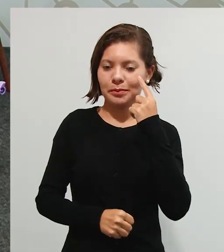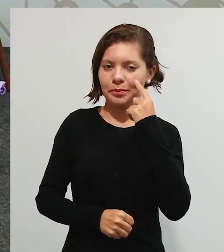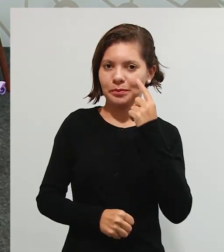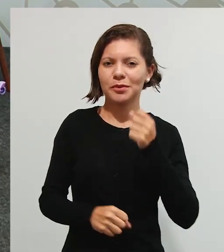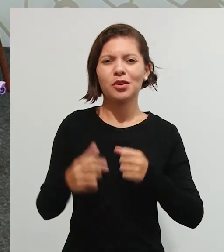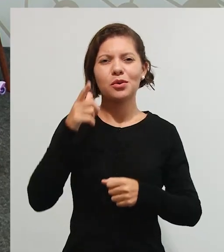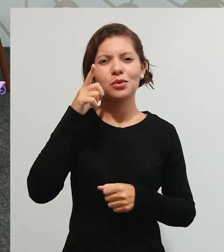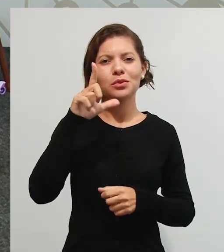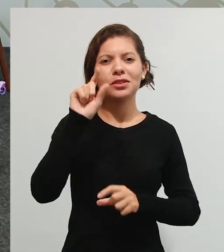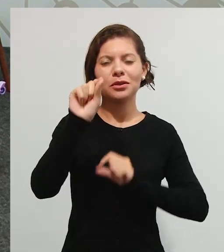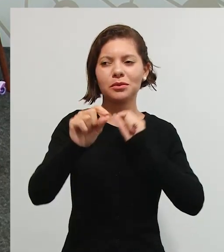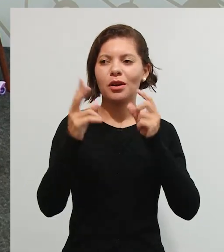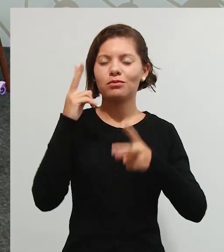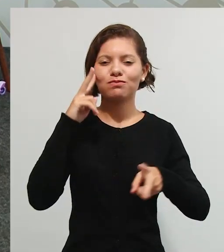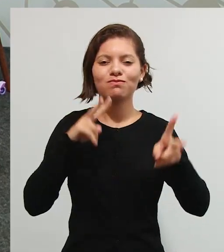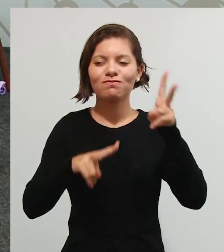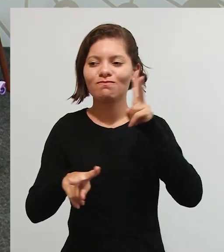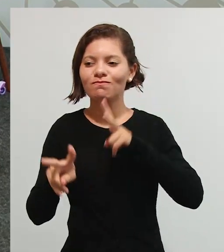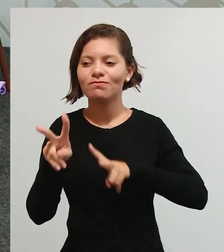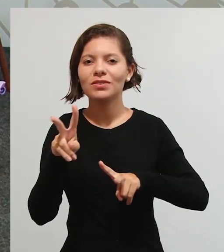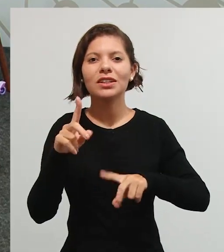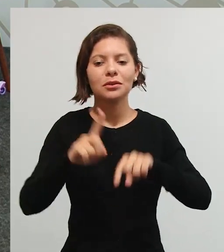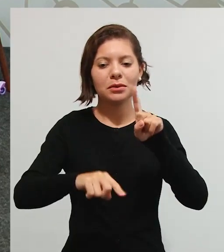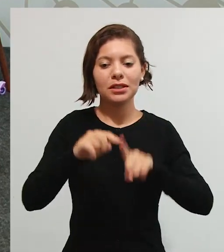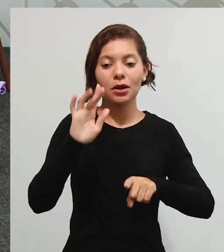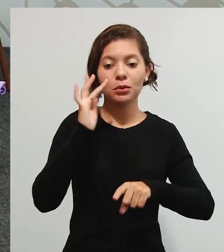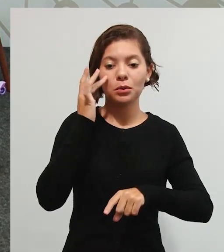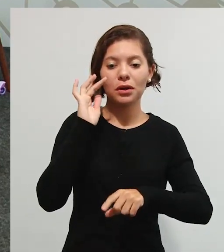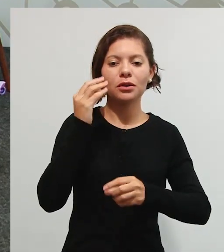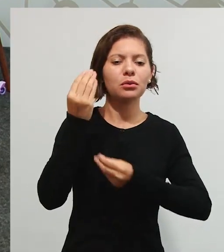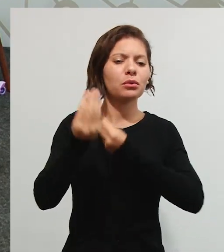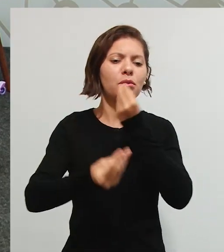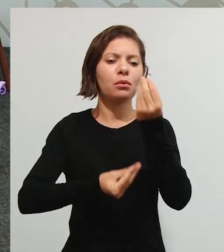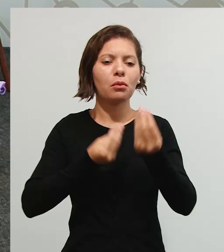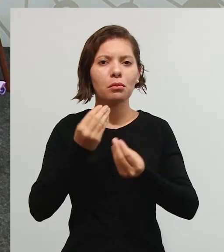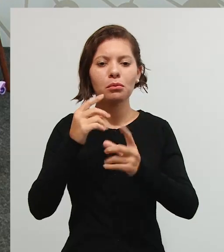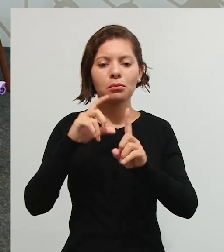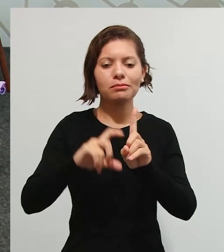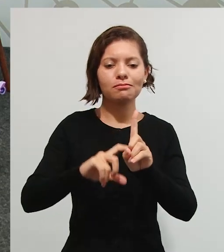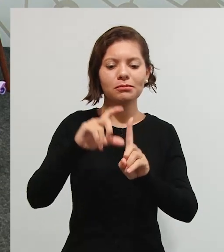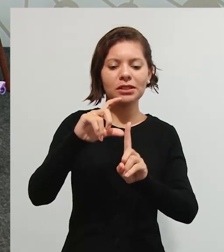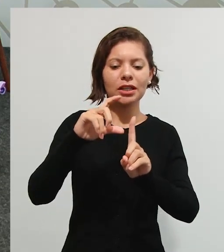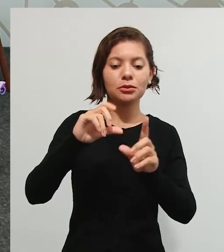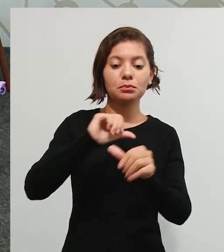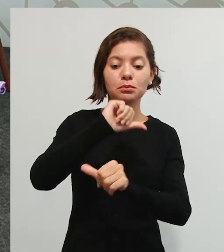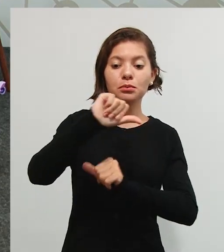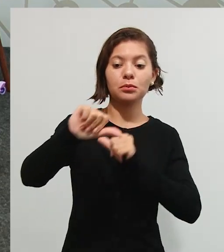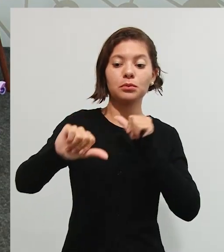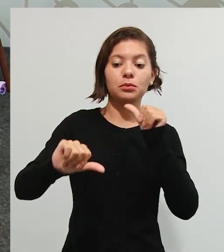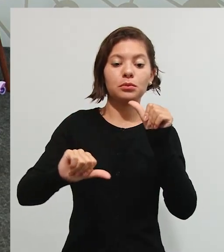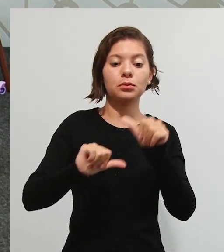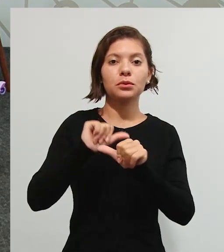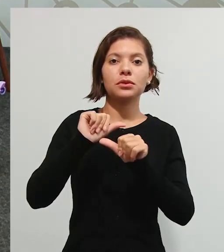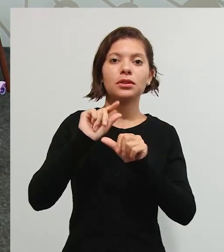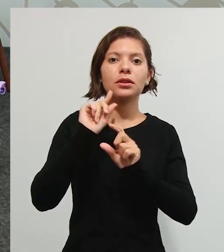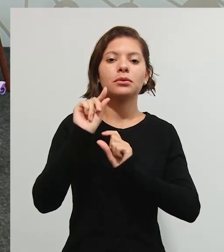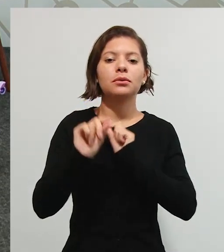Você consegue visualizar nesse material como que uma unidade se transforma, né,